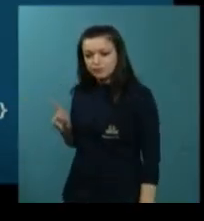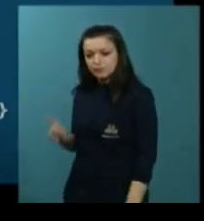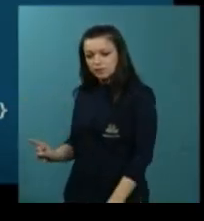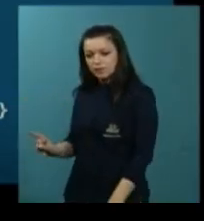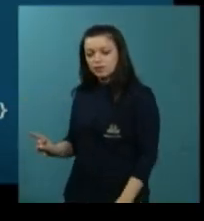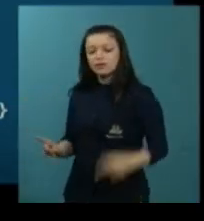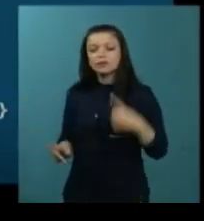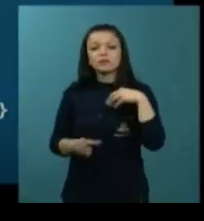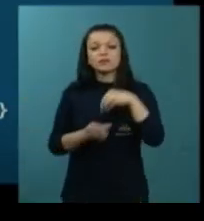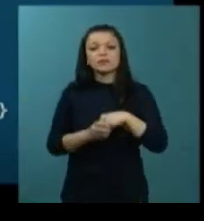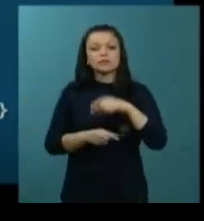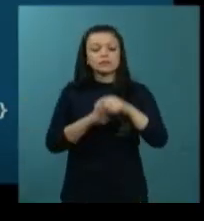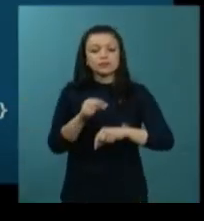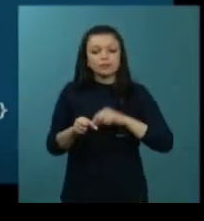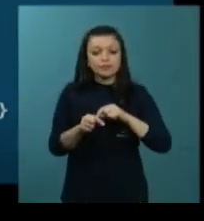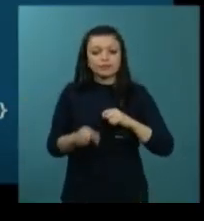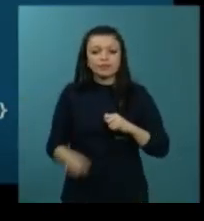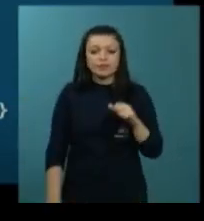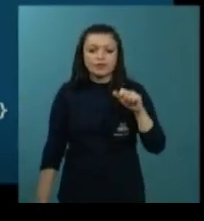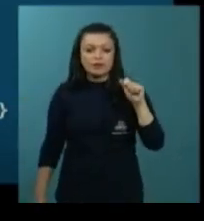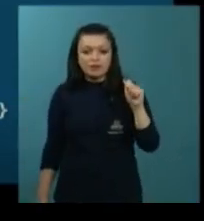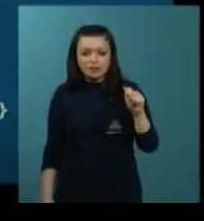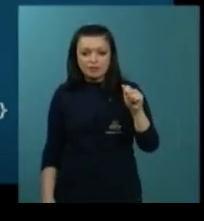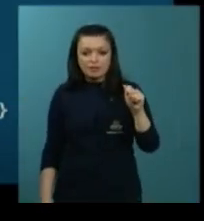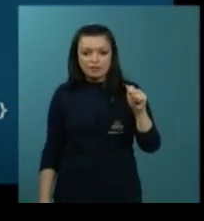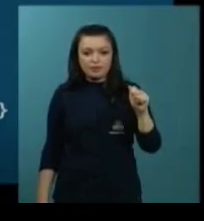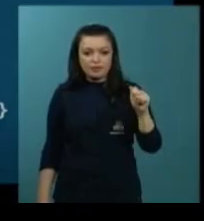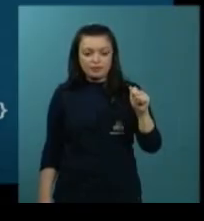constituído dos seguintes elementos: A,